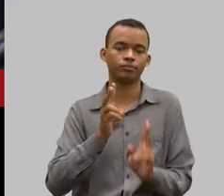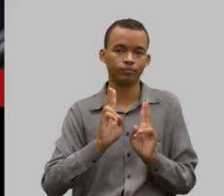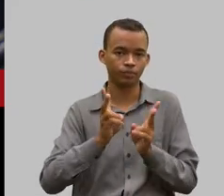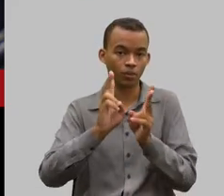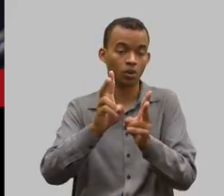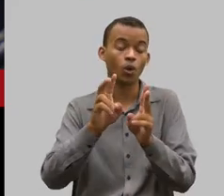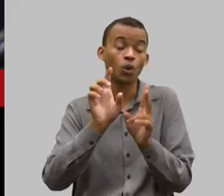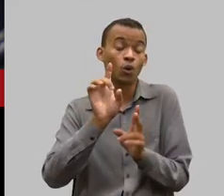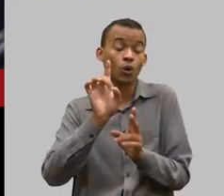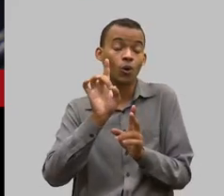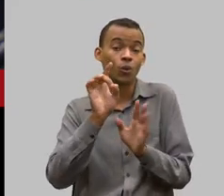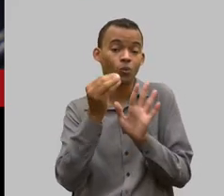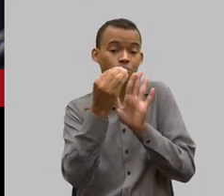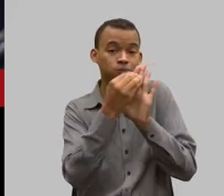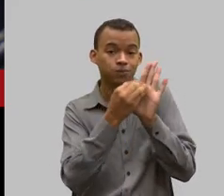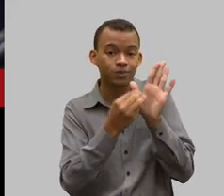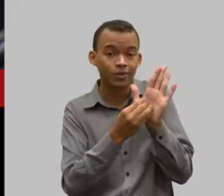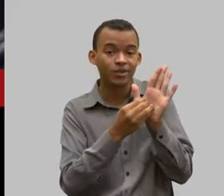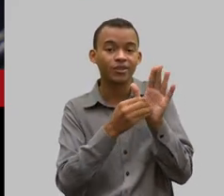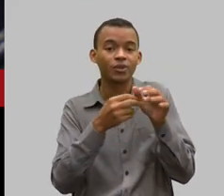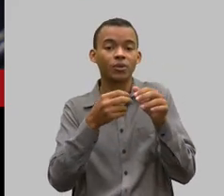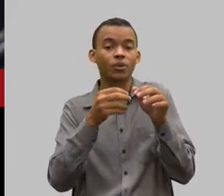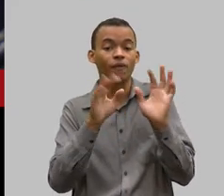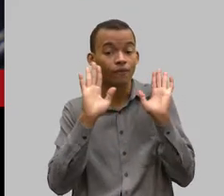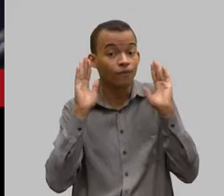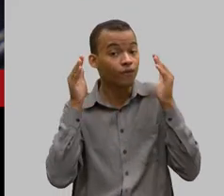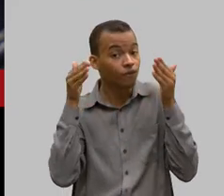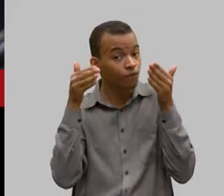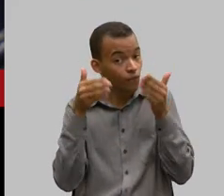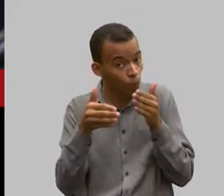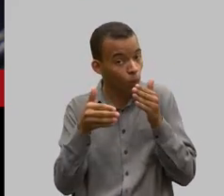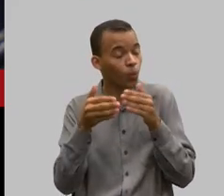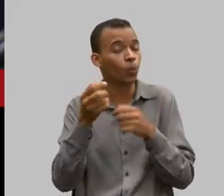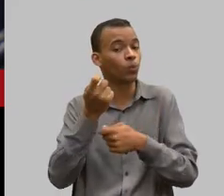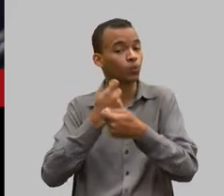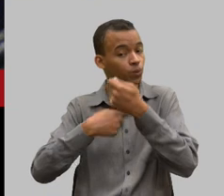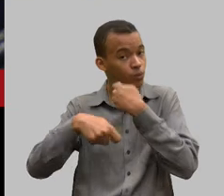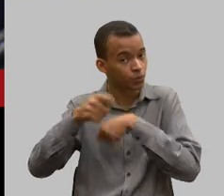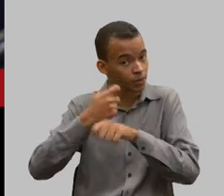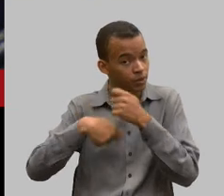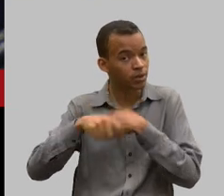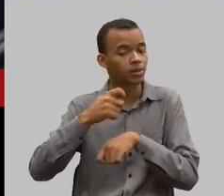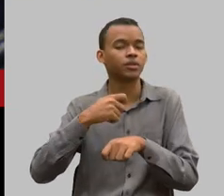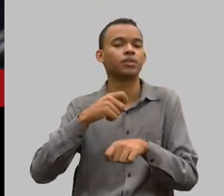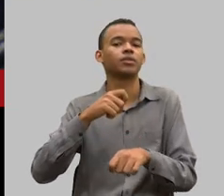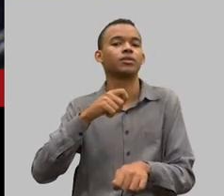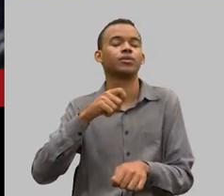somente da administração do governador Zema que iniciou com 400 milhões em